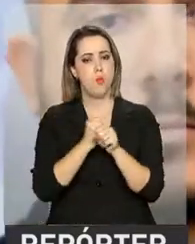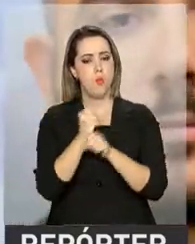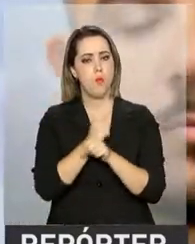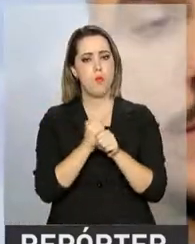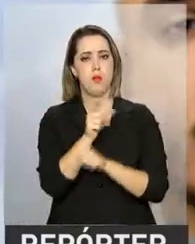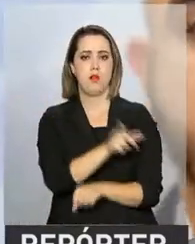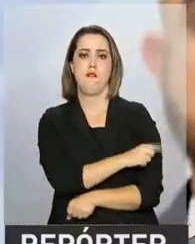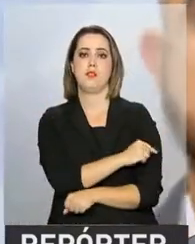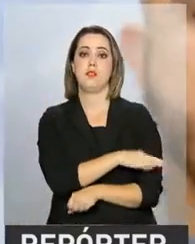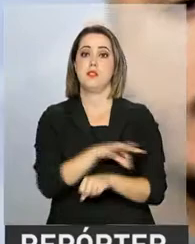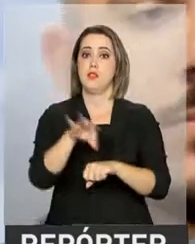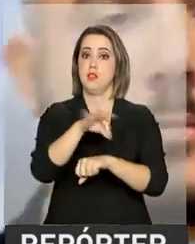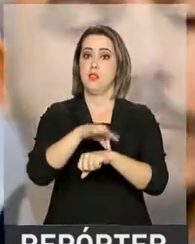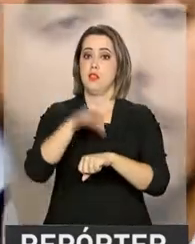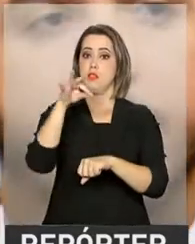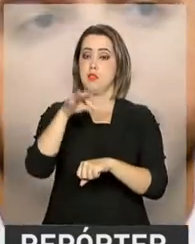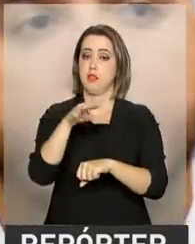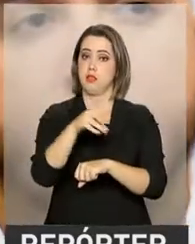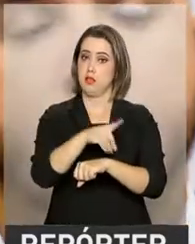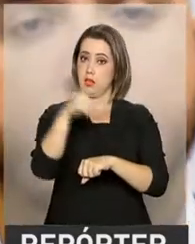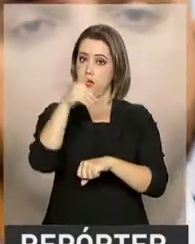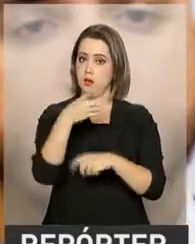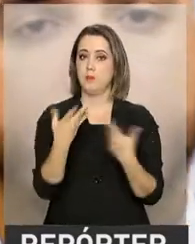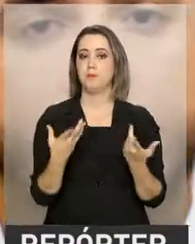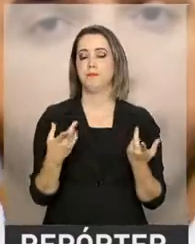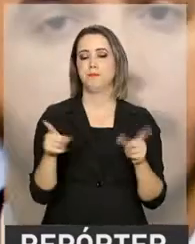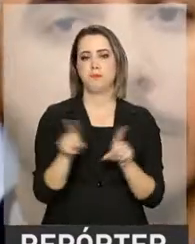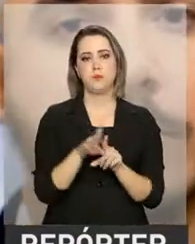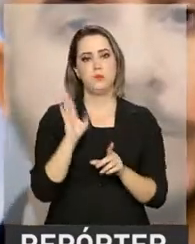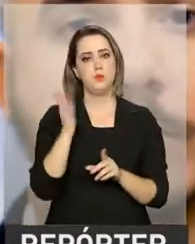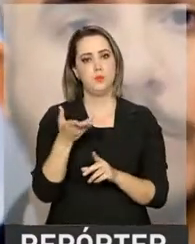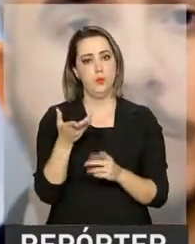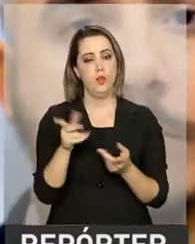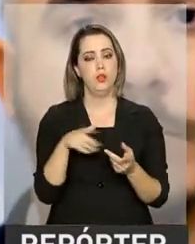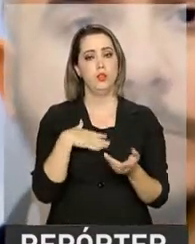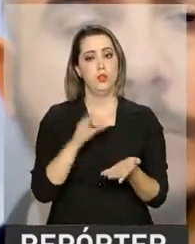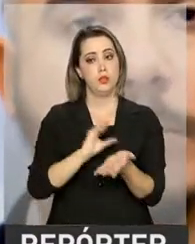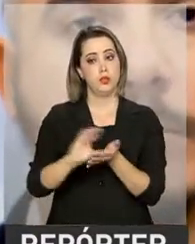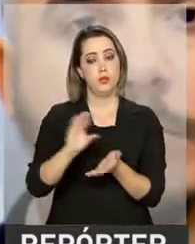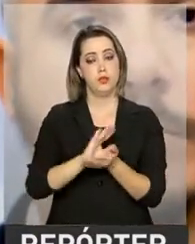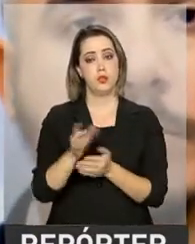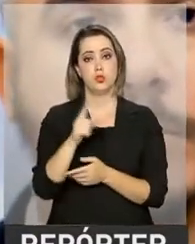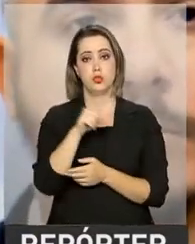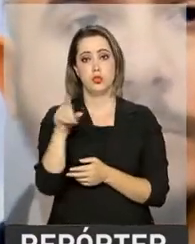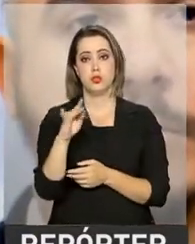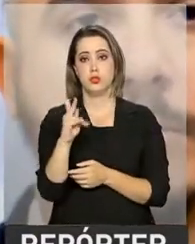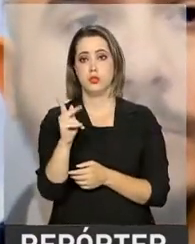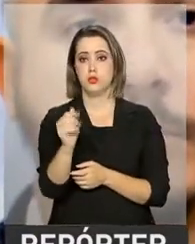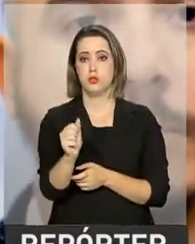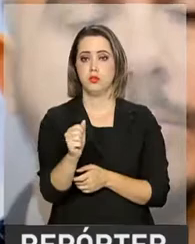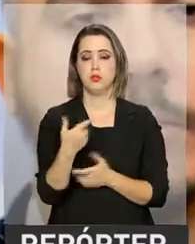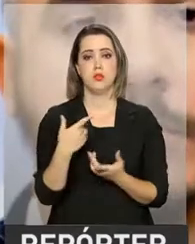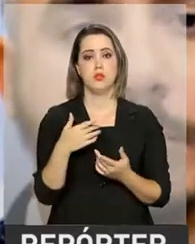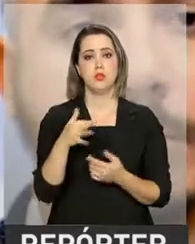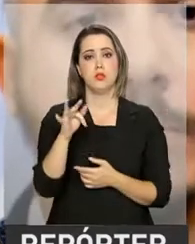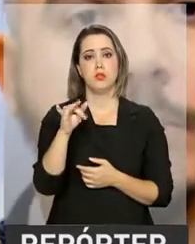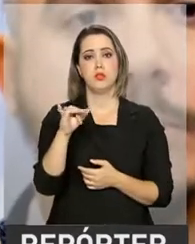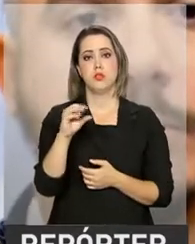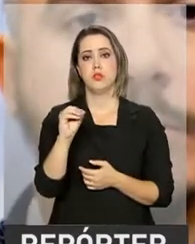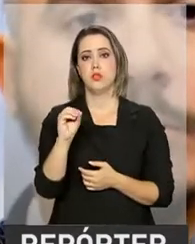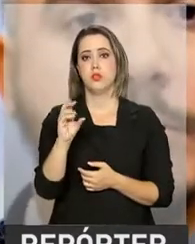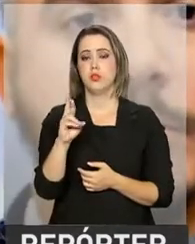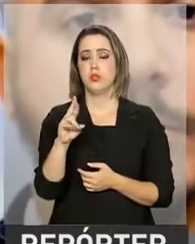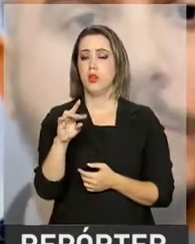resultado muito bom e efetividade nós investimos nas vacinas das dicas do instituto evandro chagas da fiocruz já estou invés de